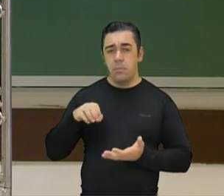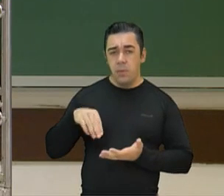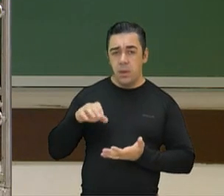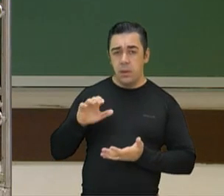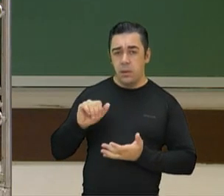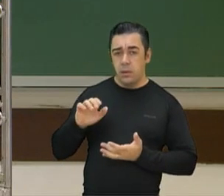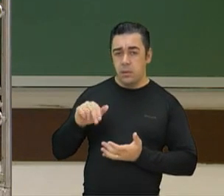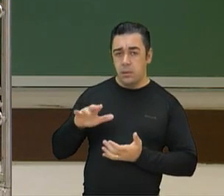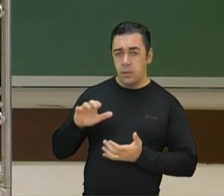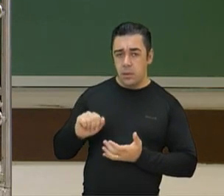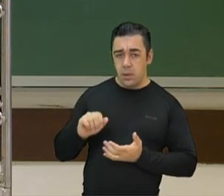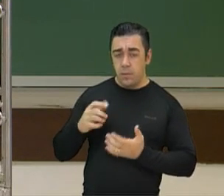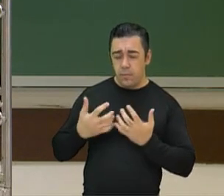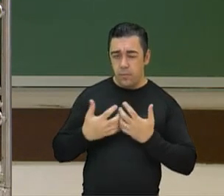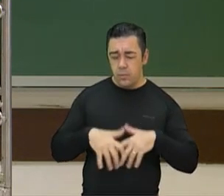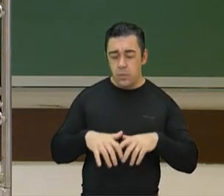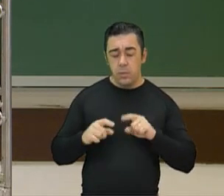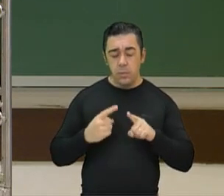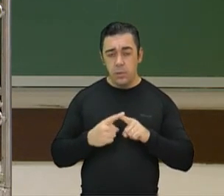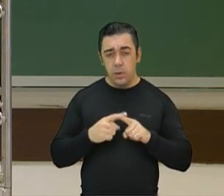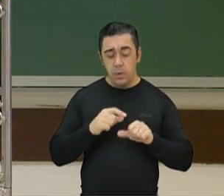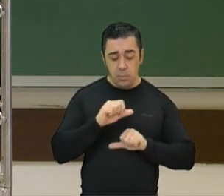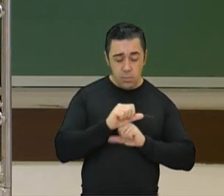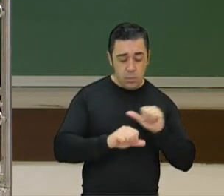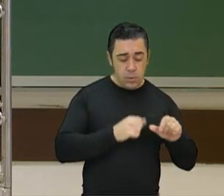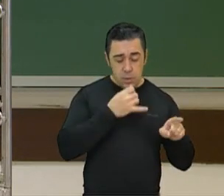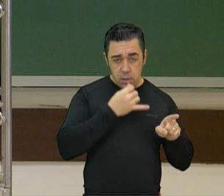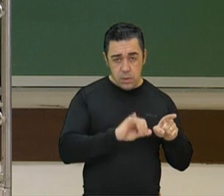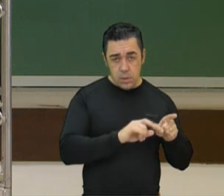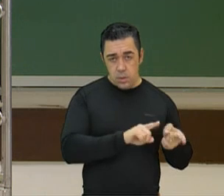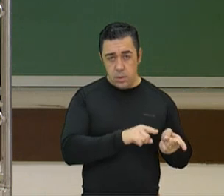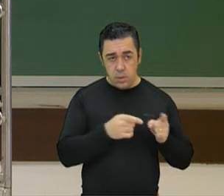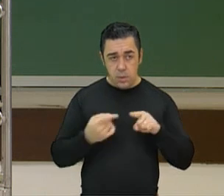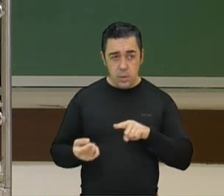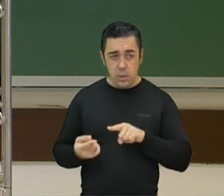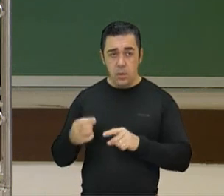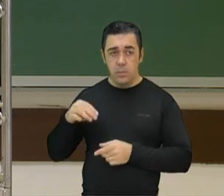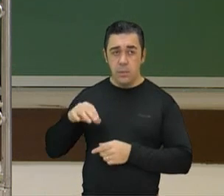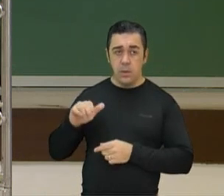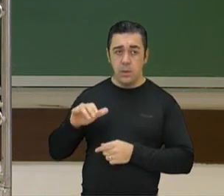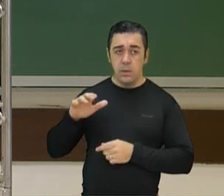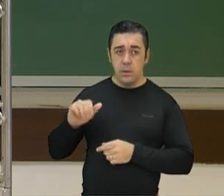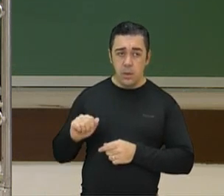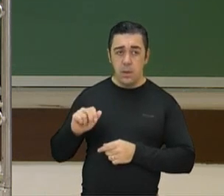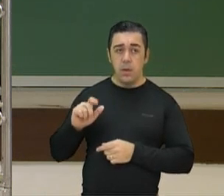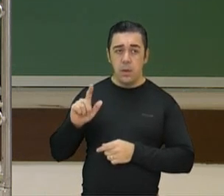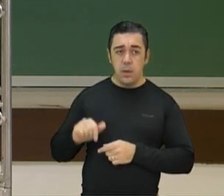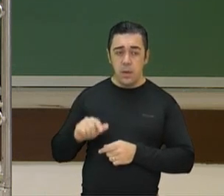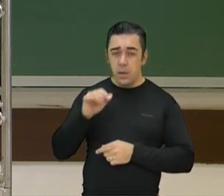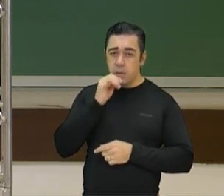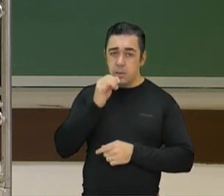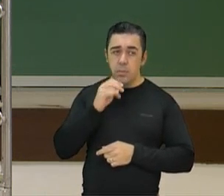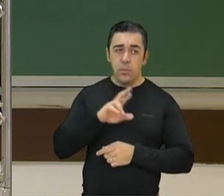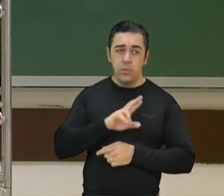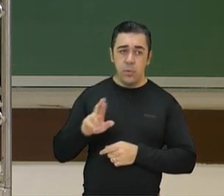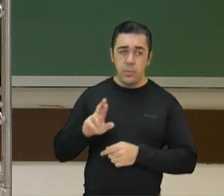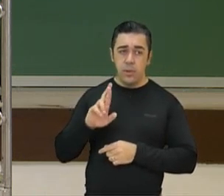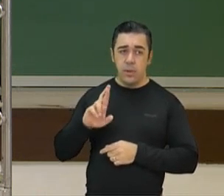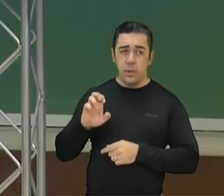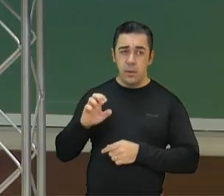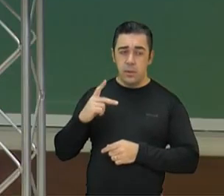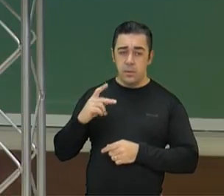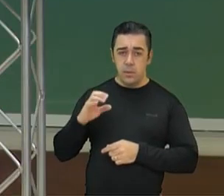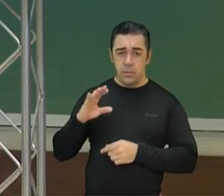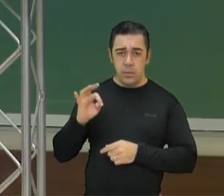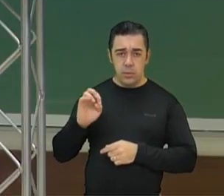funcionamento, pelo fato dele transformar a energia elétrica em energia mecânica, é que ele é chamado de receptor. No caso do